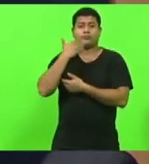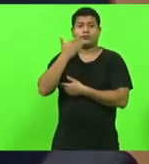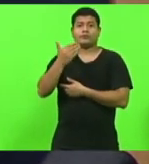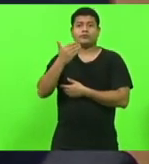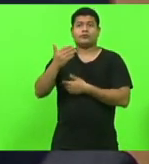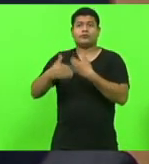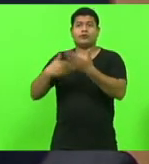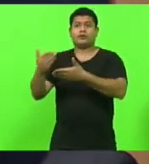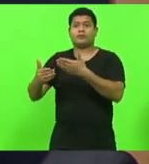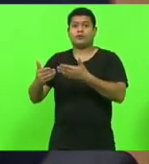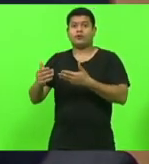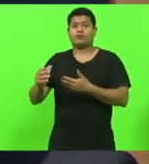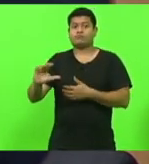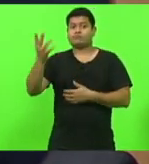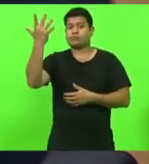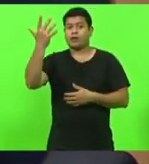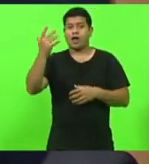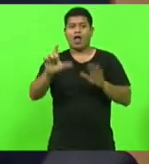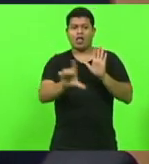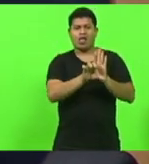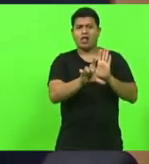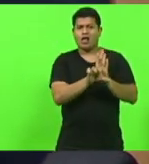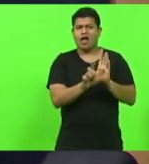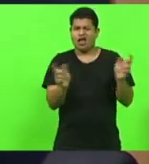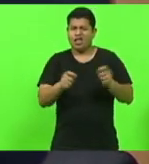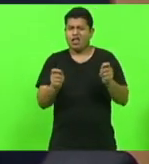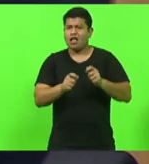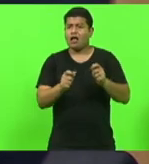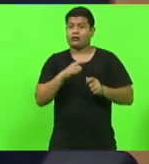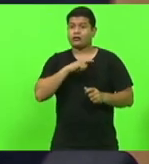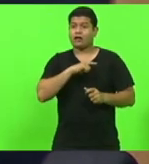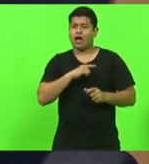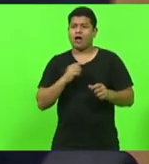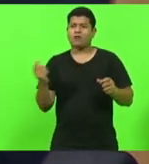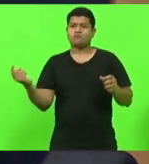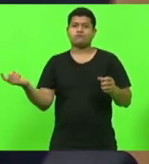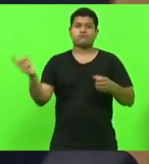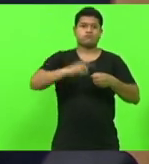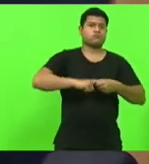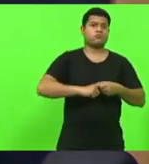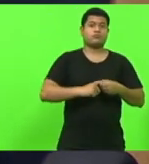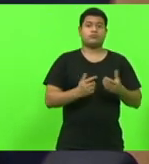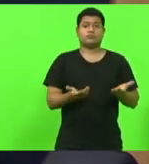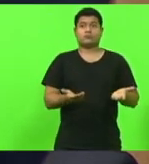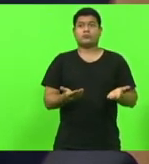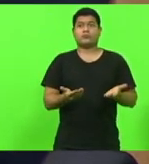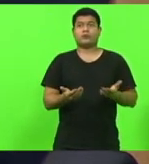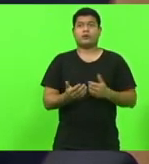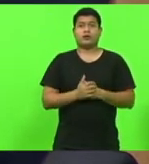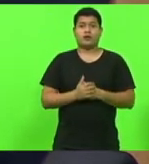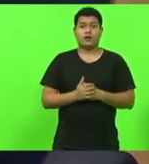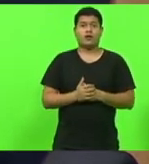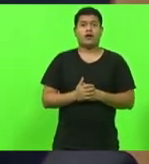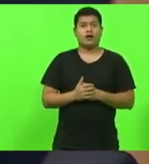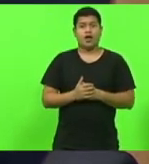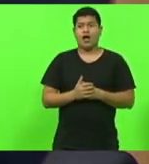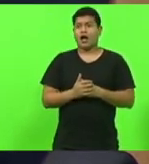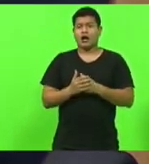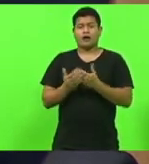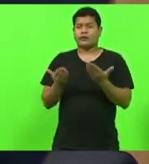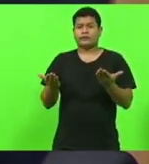aí eu quero voltar, eu quero voltar, rompendo o princípio da impessoalidade, da